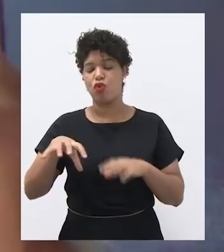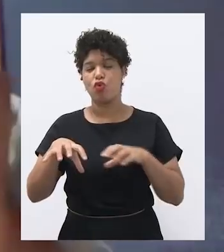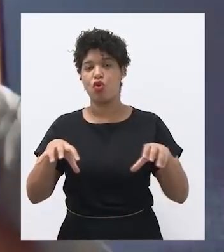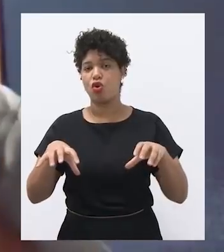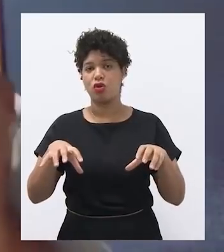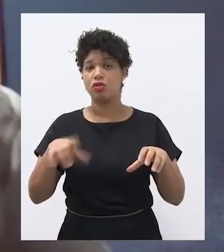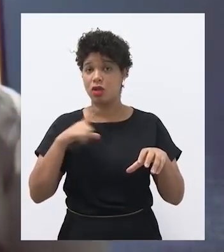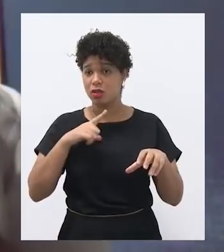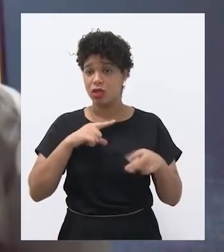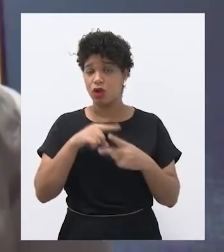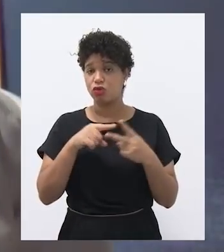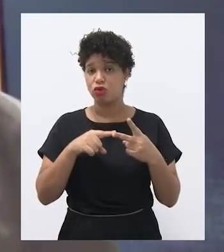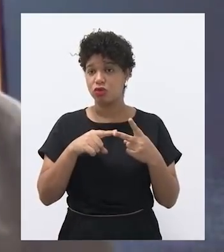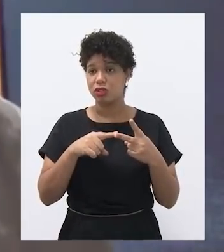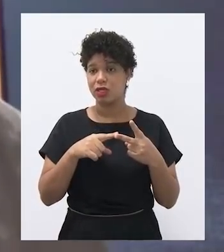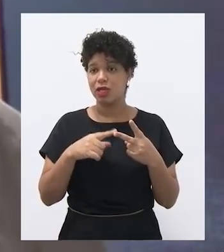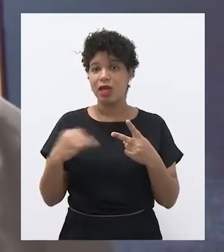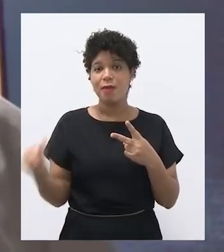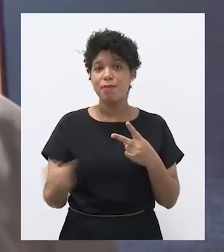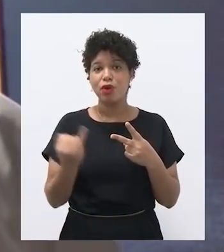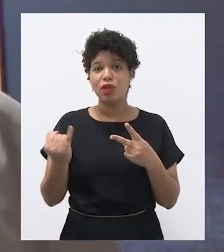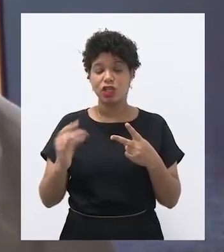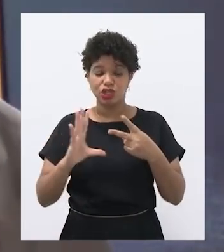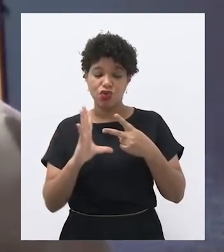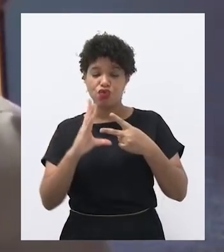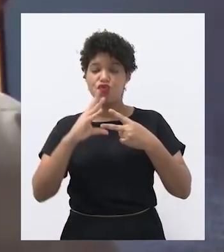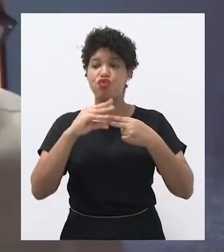que são absurdamente conectados.